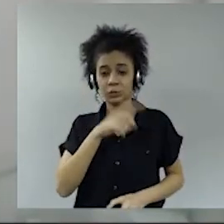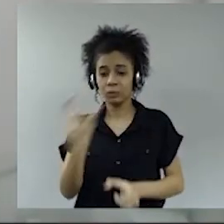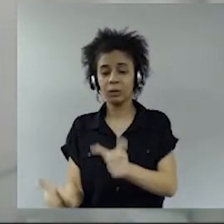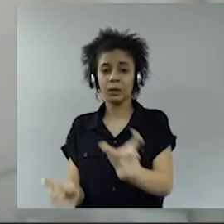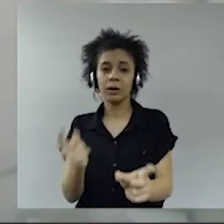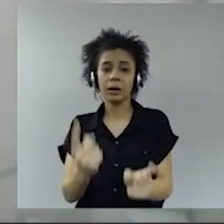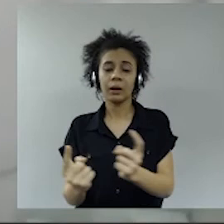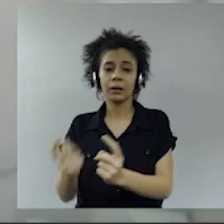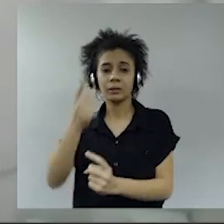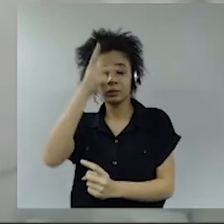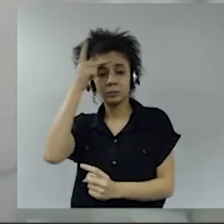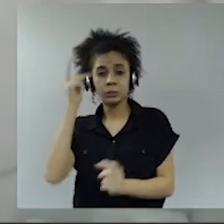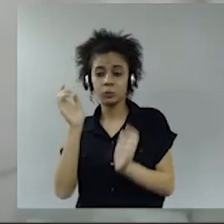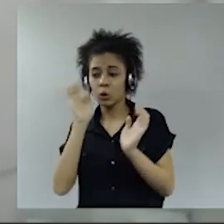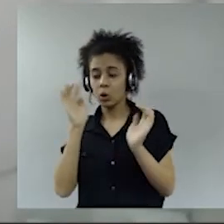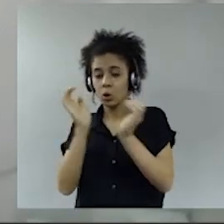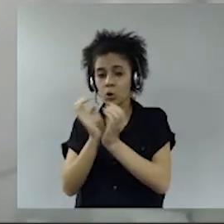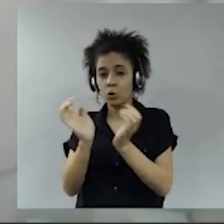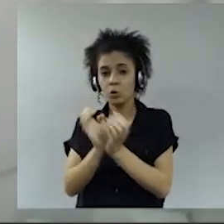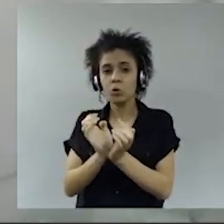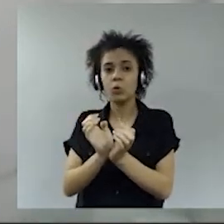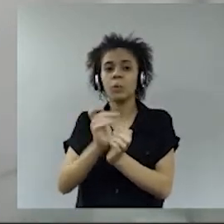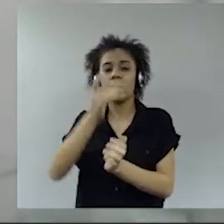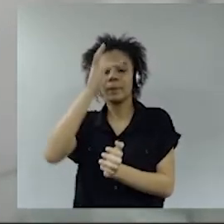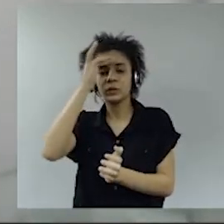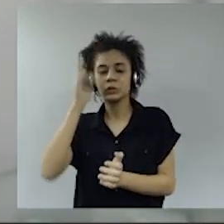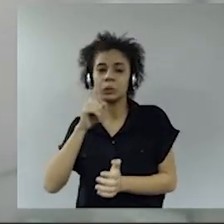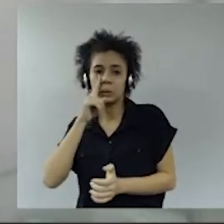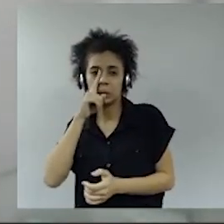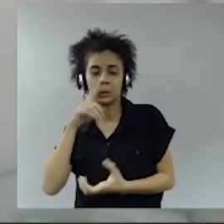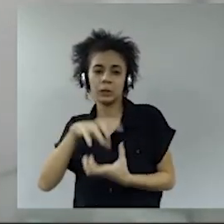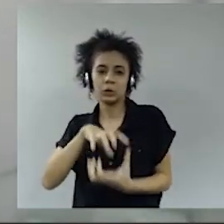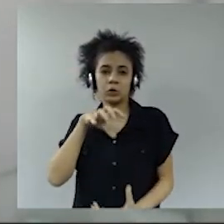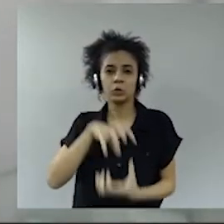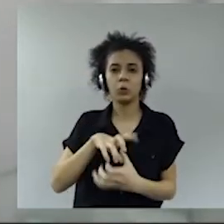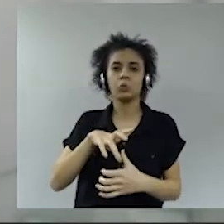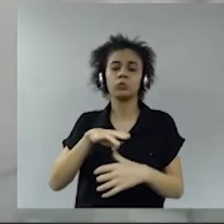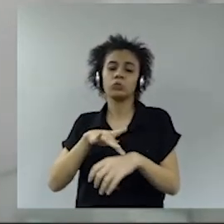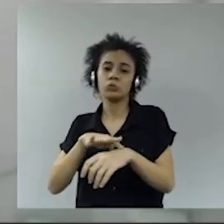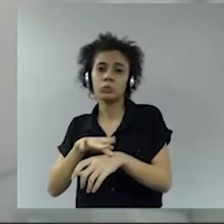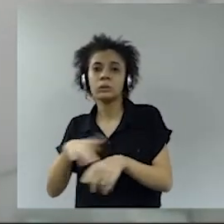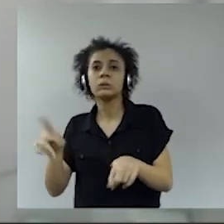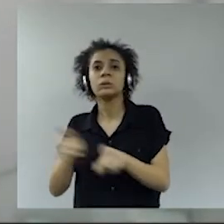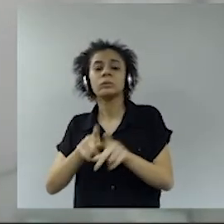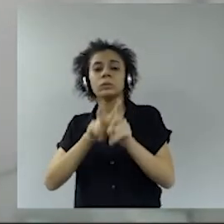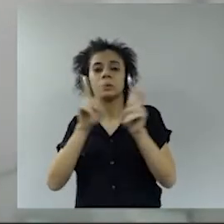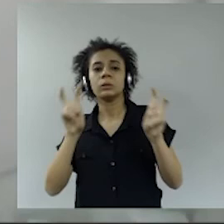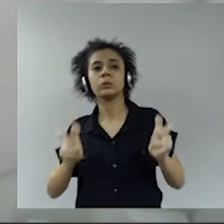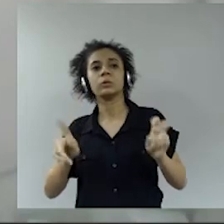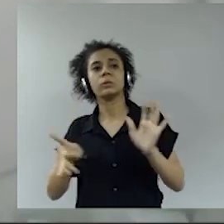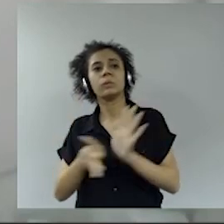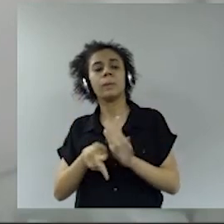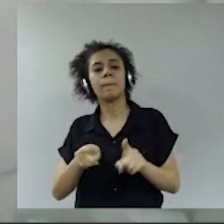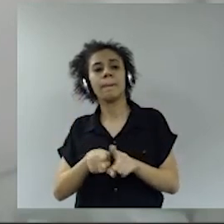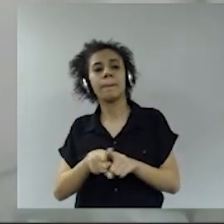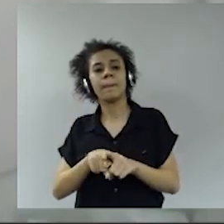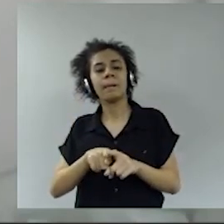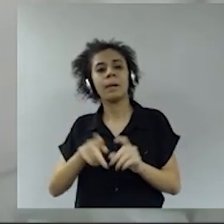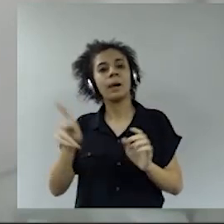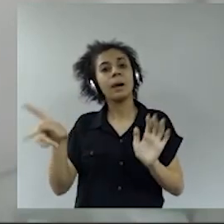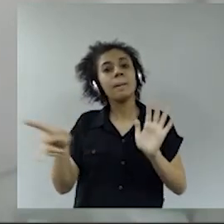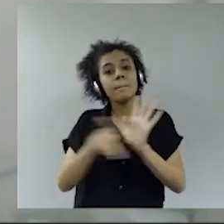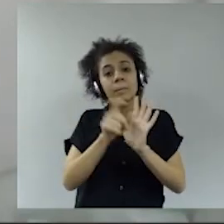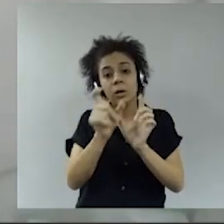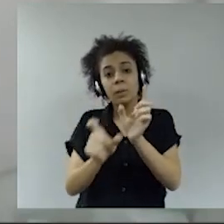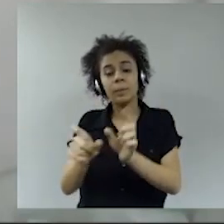dizem respeito ao grupo de risco, idosos, doentes, e que dizem respeito, efetivamente, à natureza dos